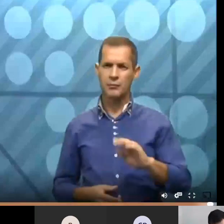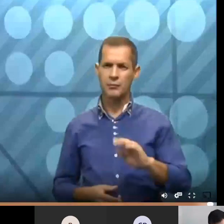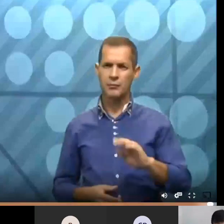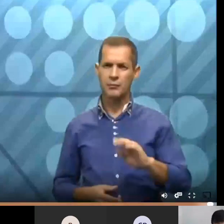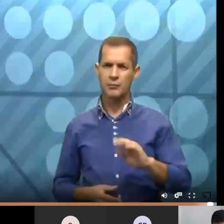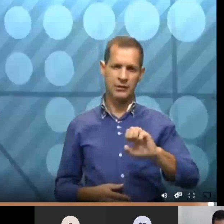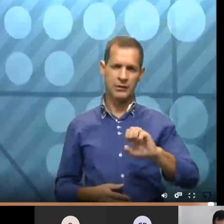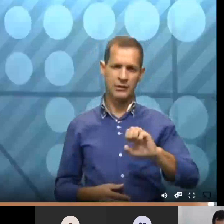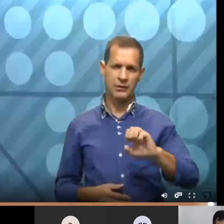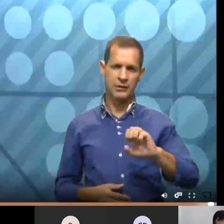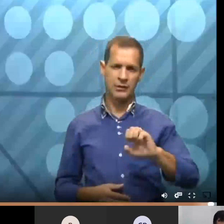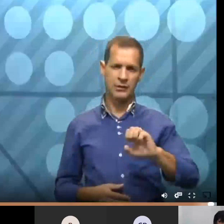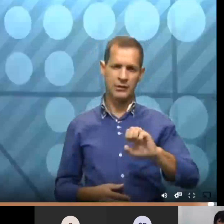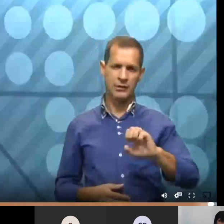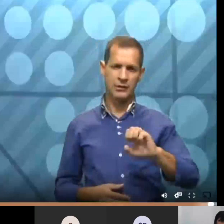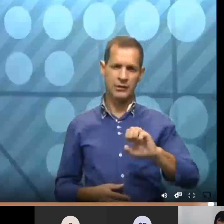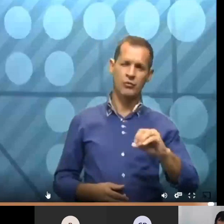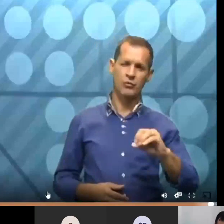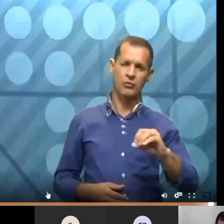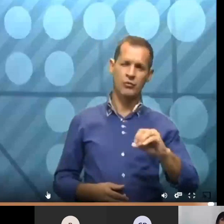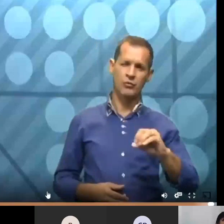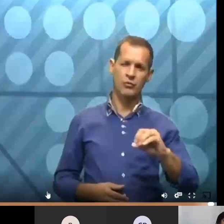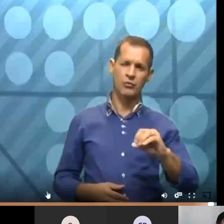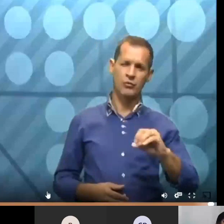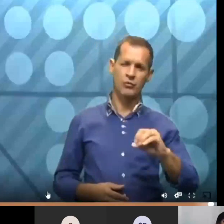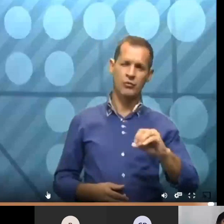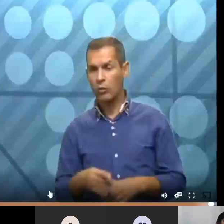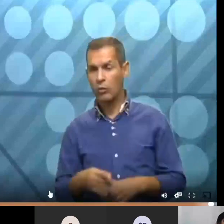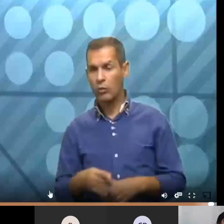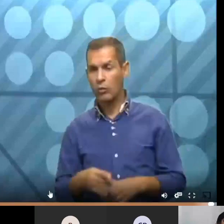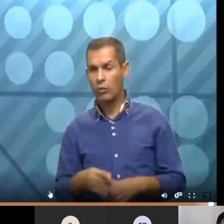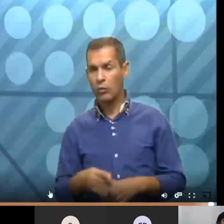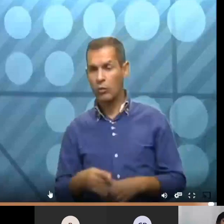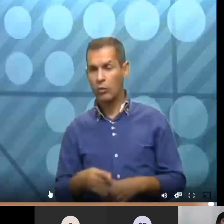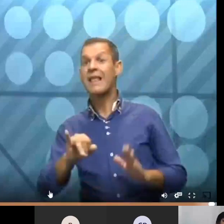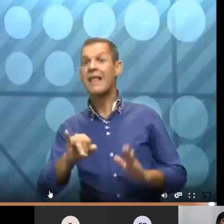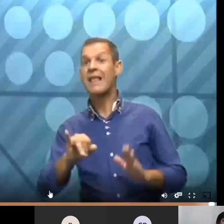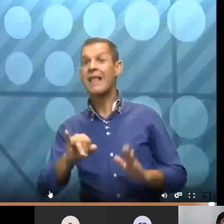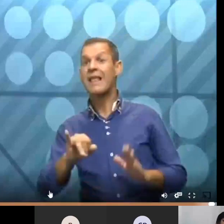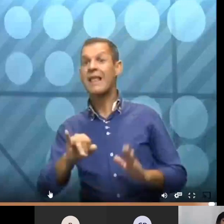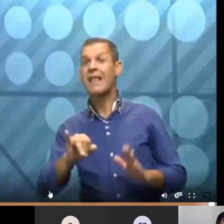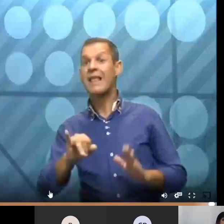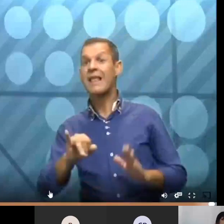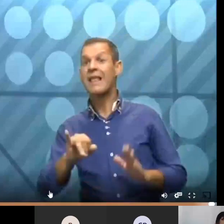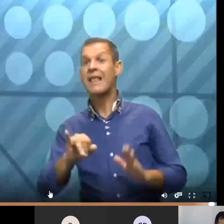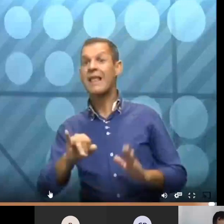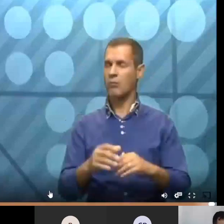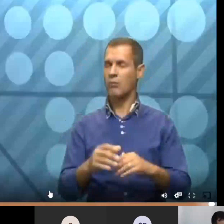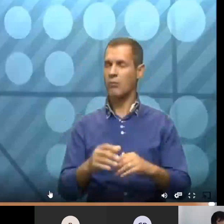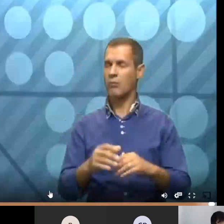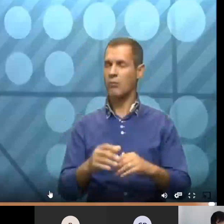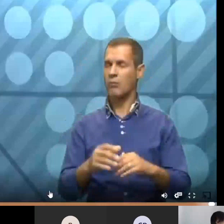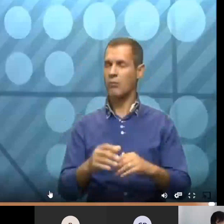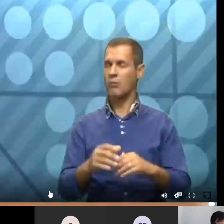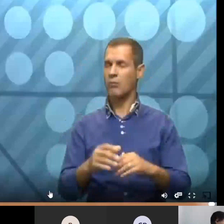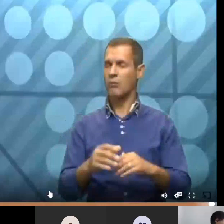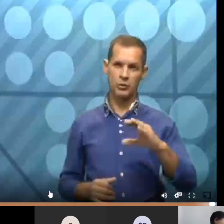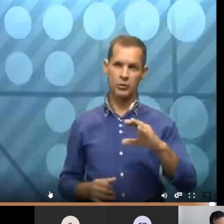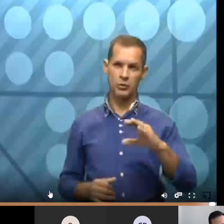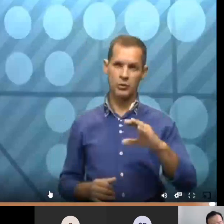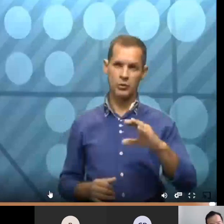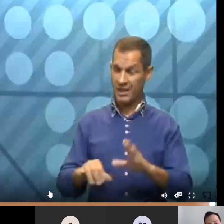dos órgãos linfóides e comparem com seus amigos se vocês de fato acharam, por exemplo, o